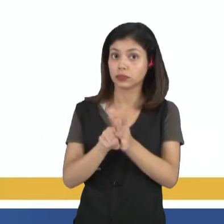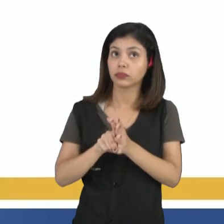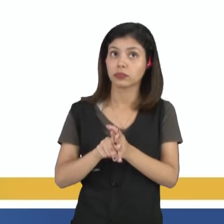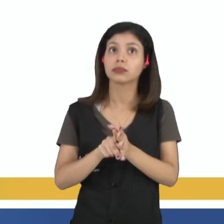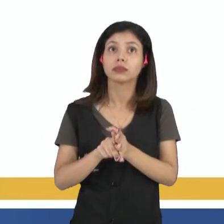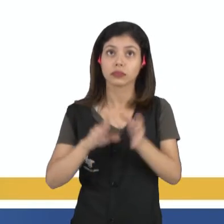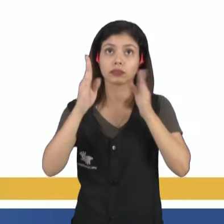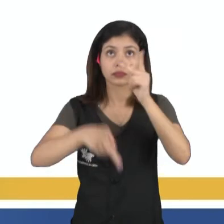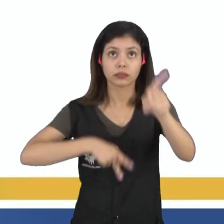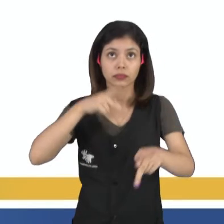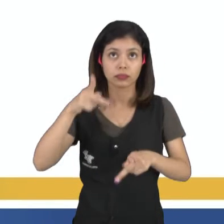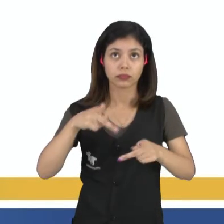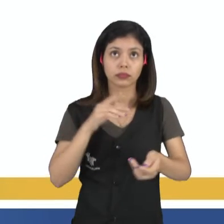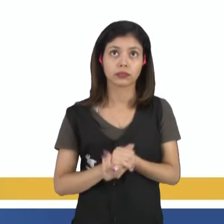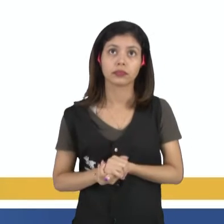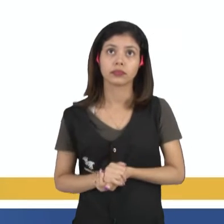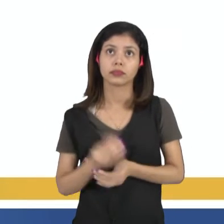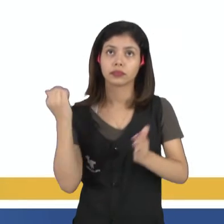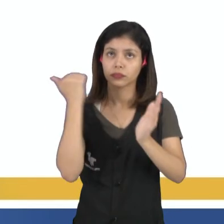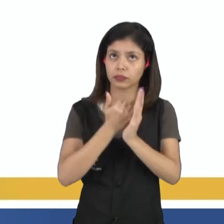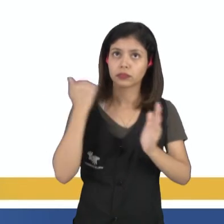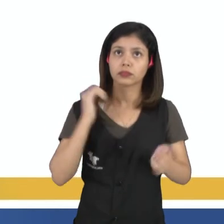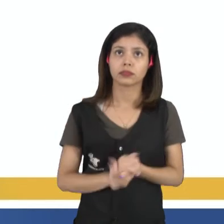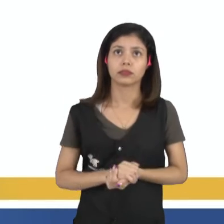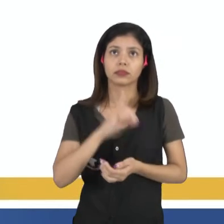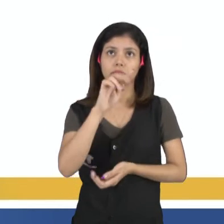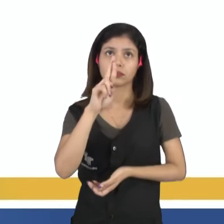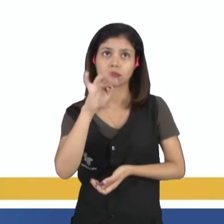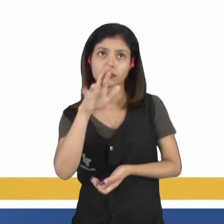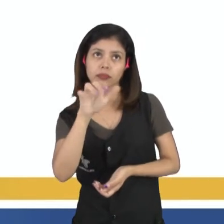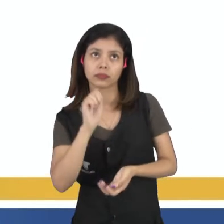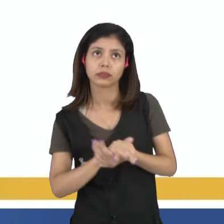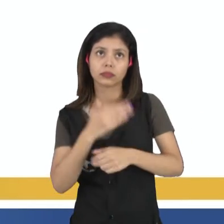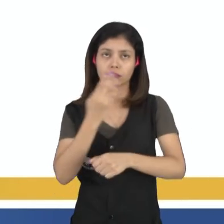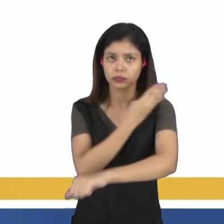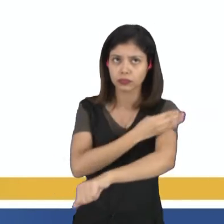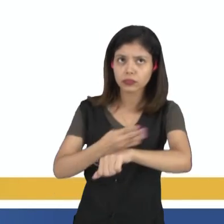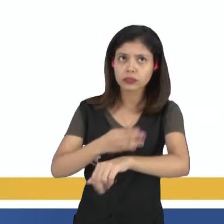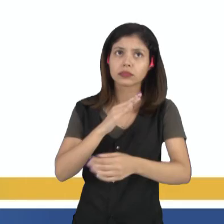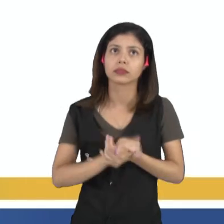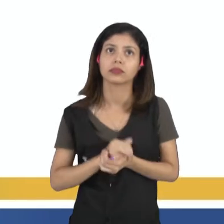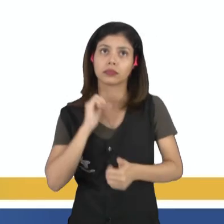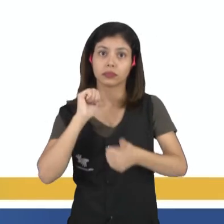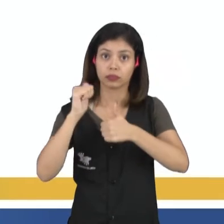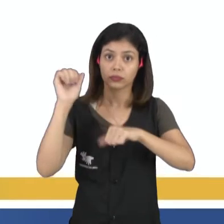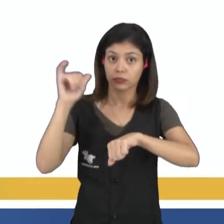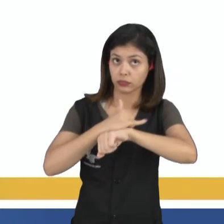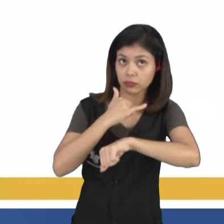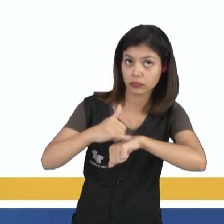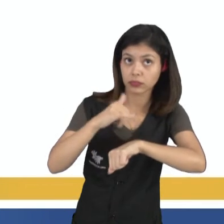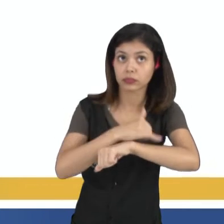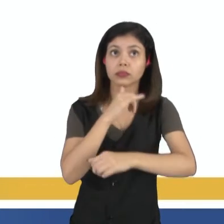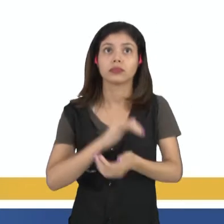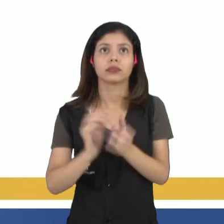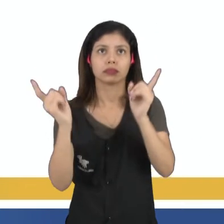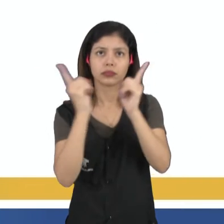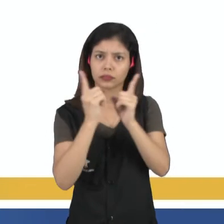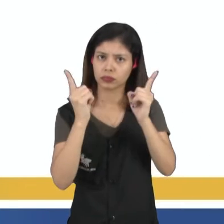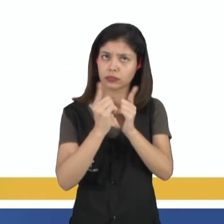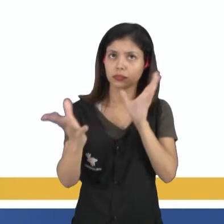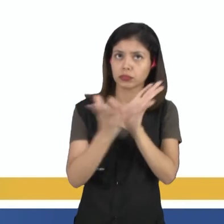oficial e deliberada de povoamento desejoso de fixar contingentes brancos em áreas estratégicas